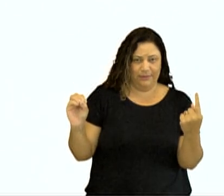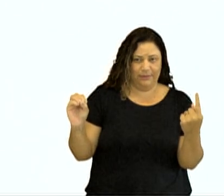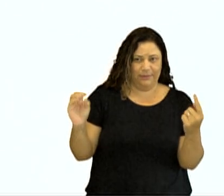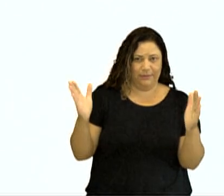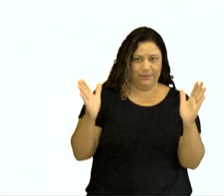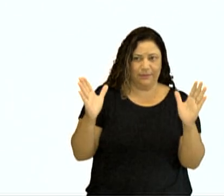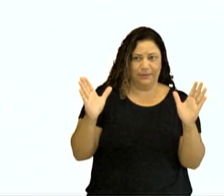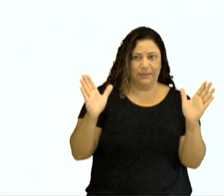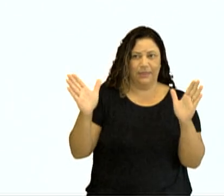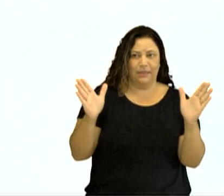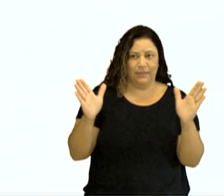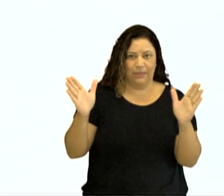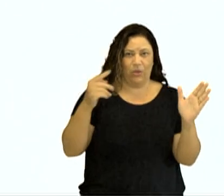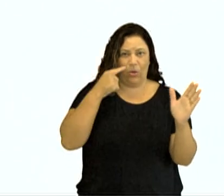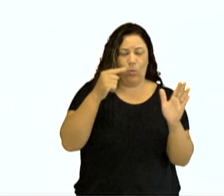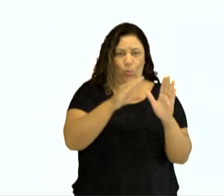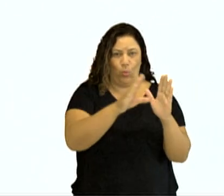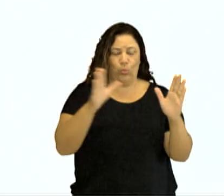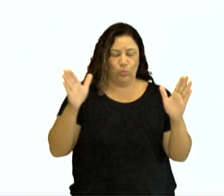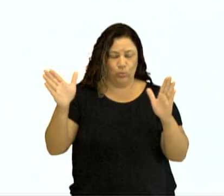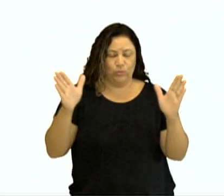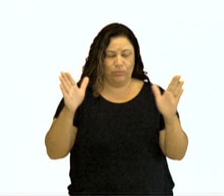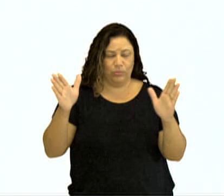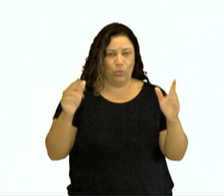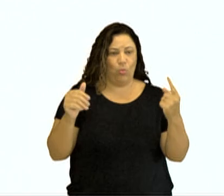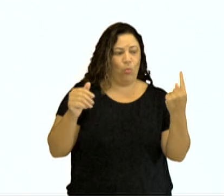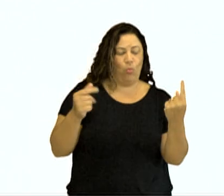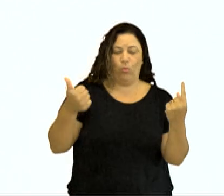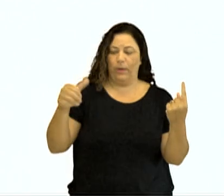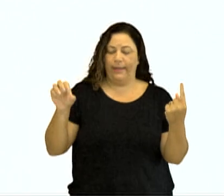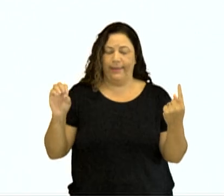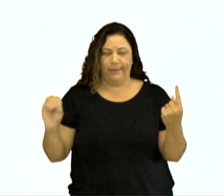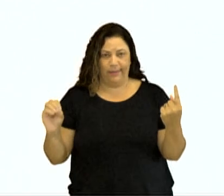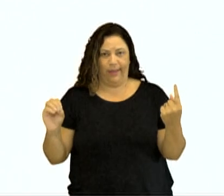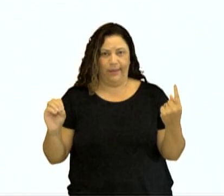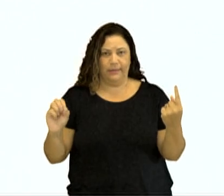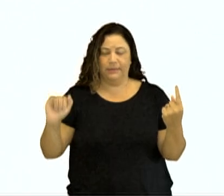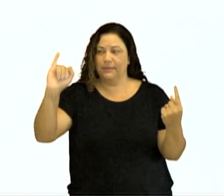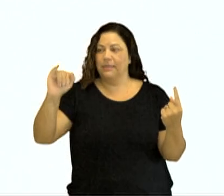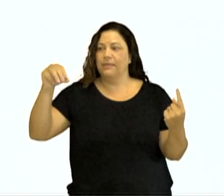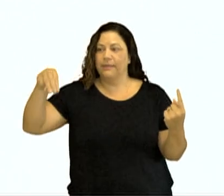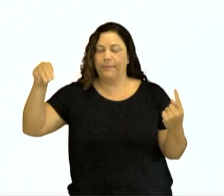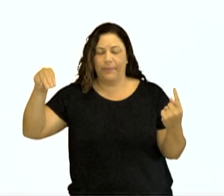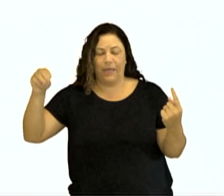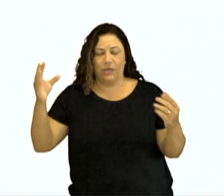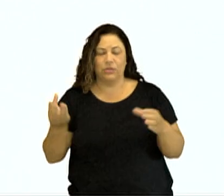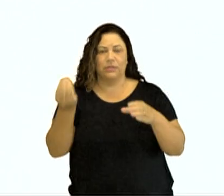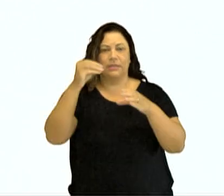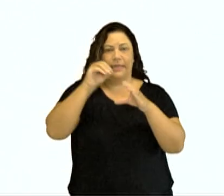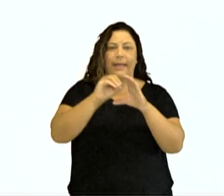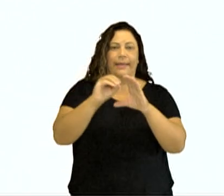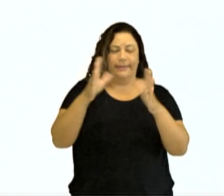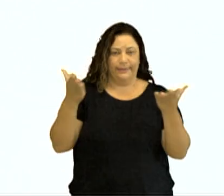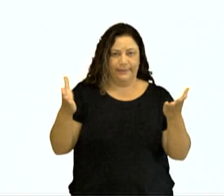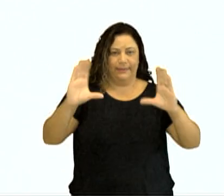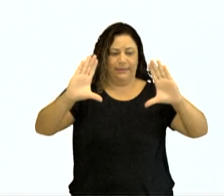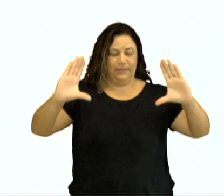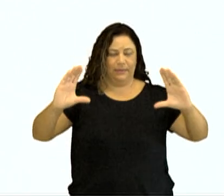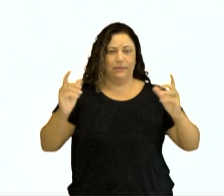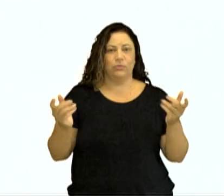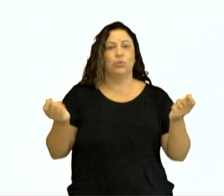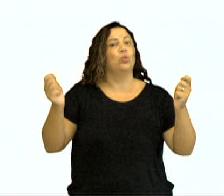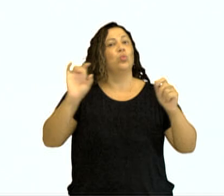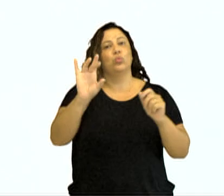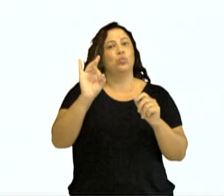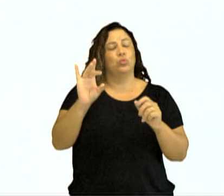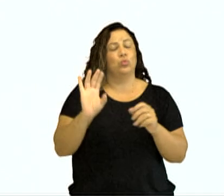No contradomínio. No contradomínio, o conjunto 1 e o 10. O conjunto imagem tem que estar ali dentro. Se eu só vou entrar com três valores, eu